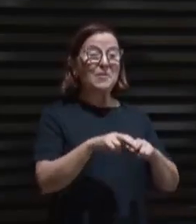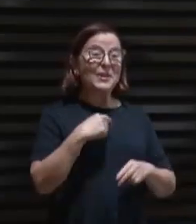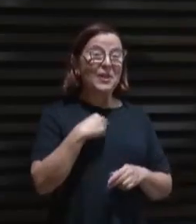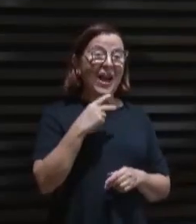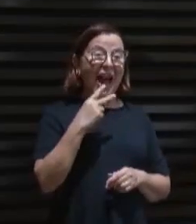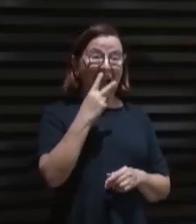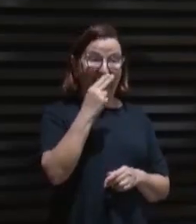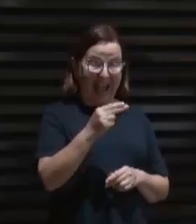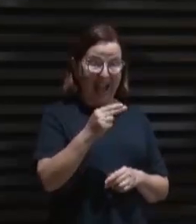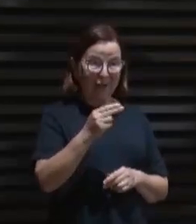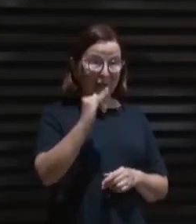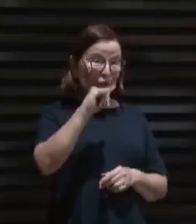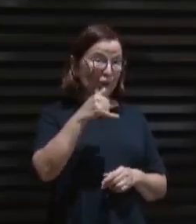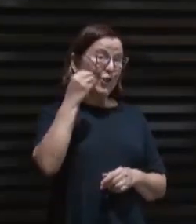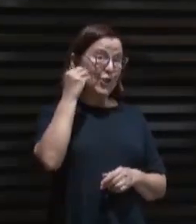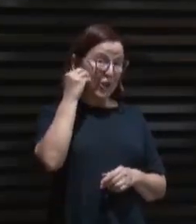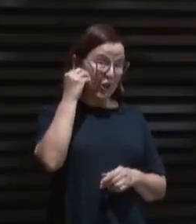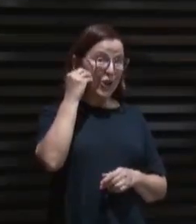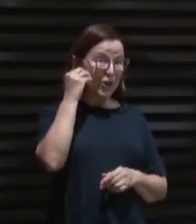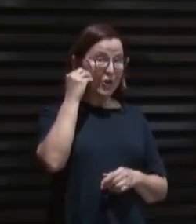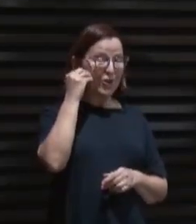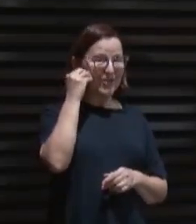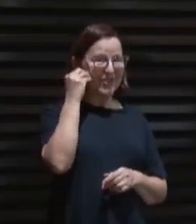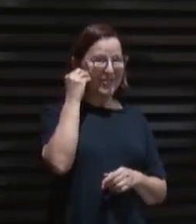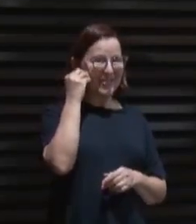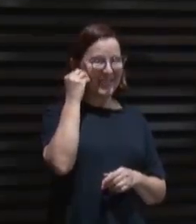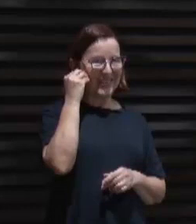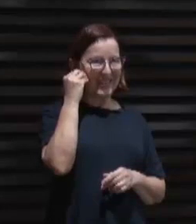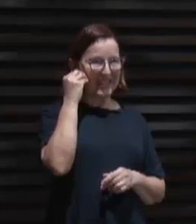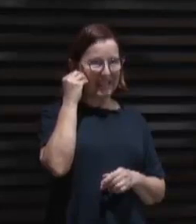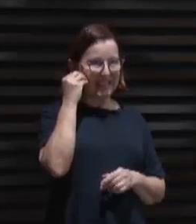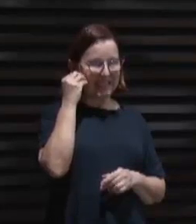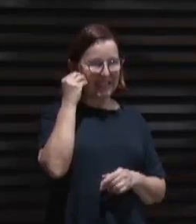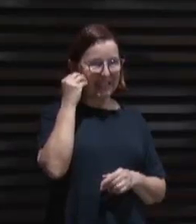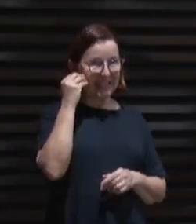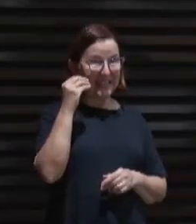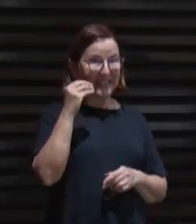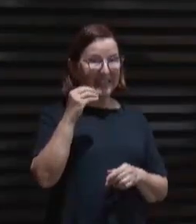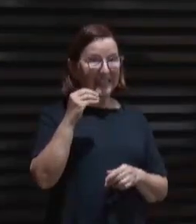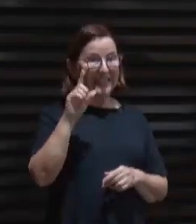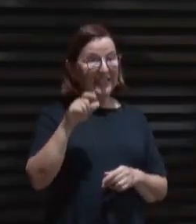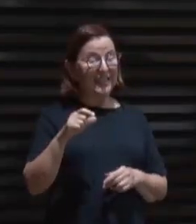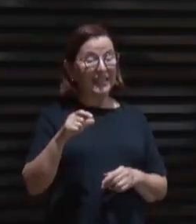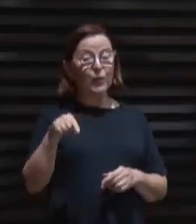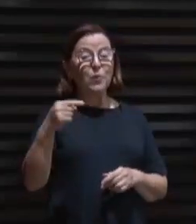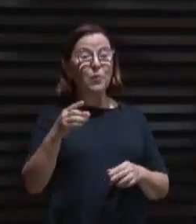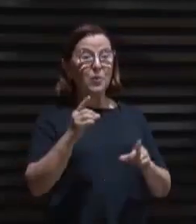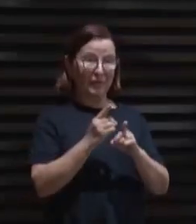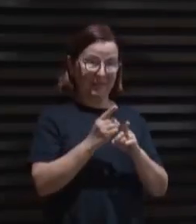as más companhias ou as más conversações, elas corrompem os